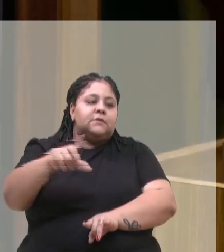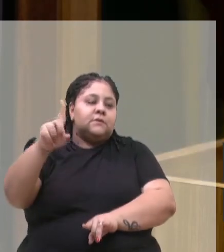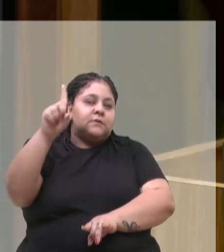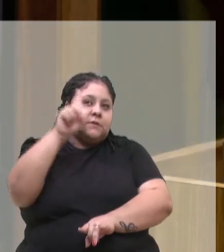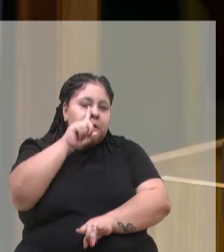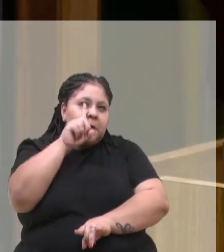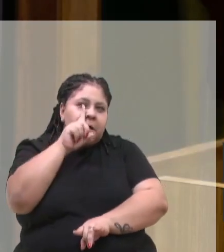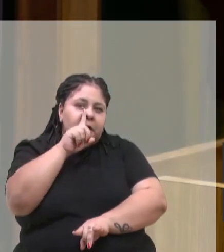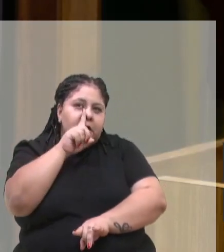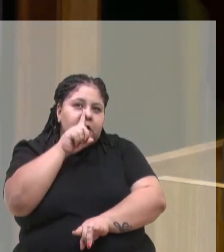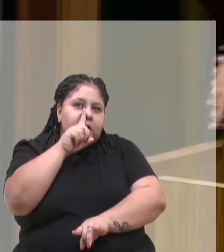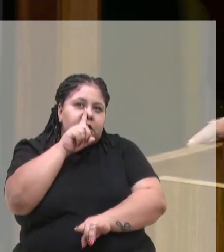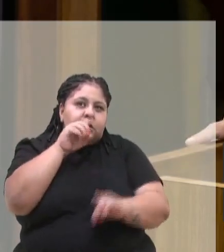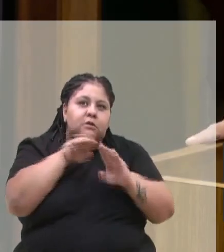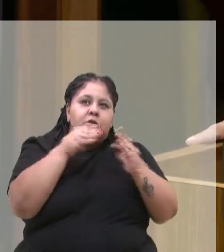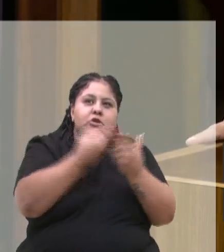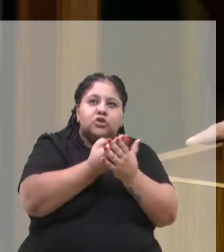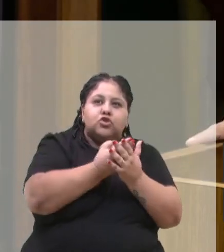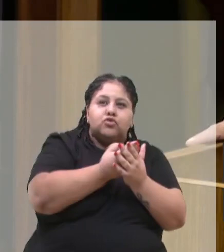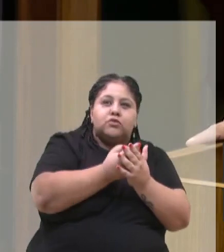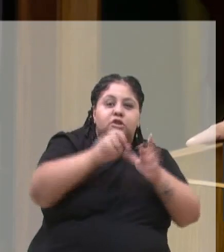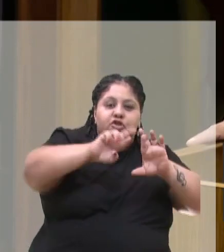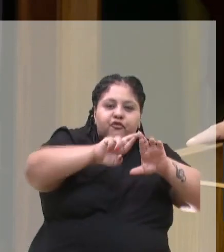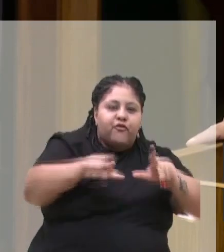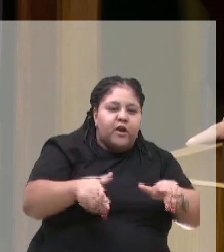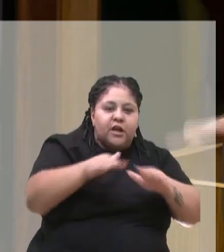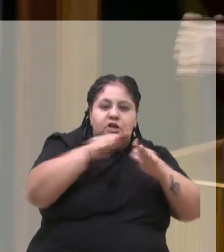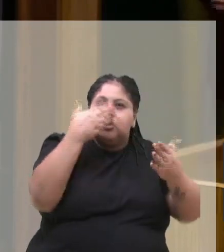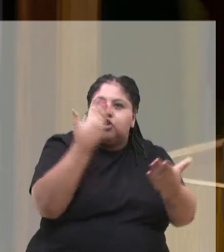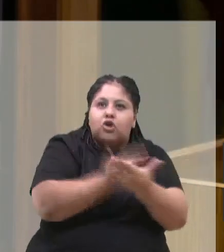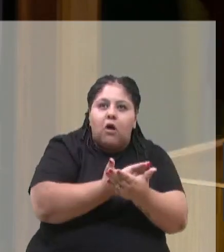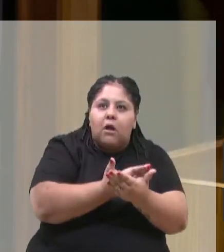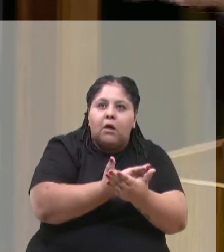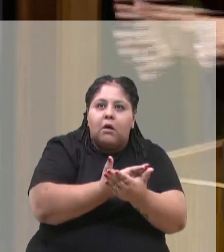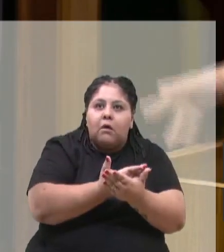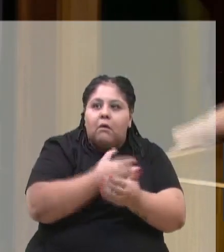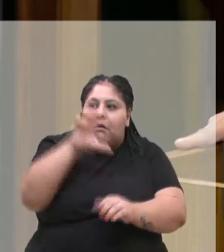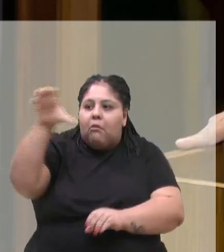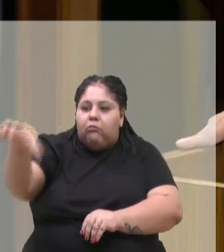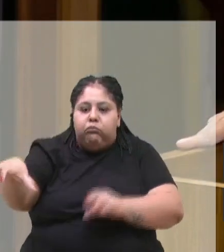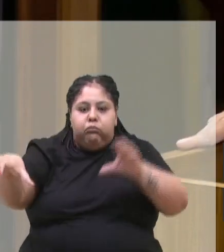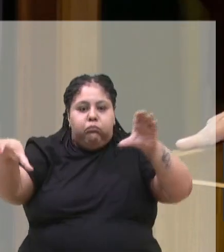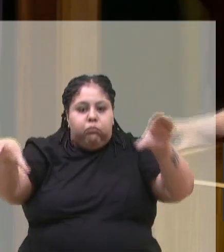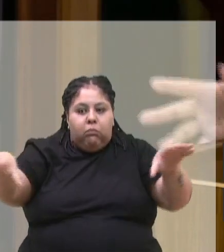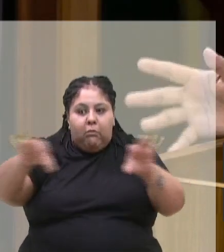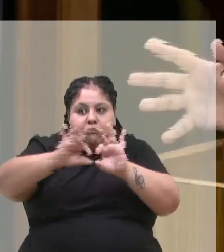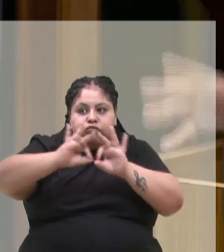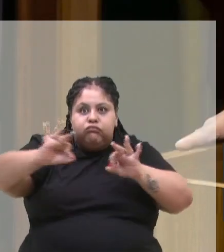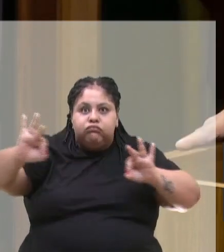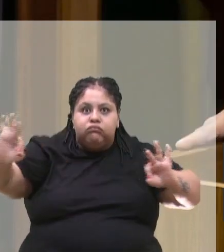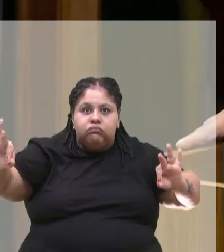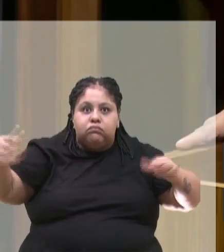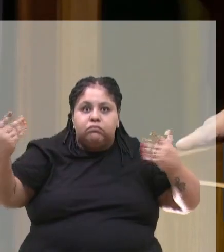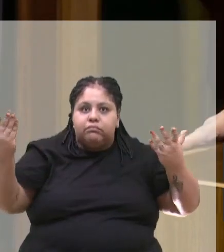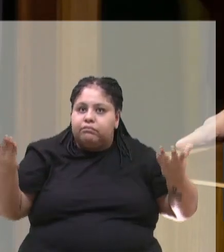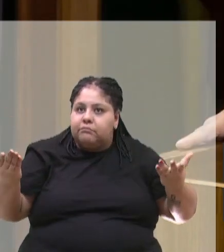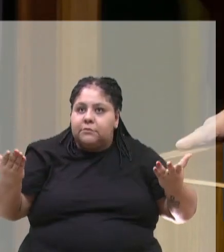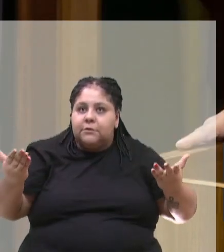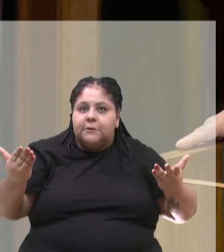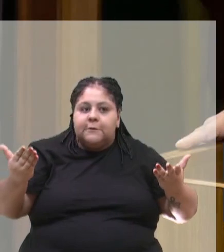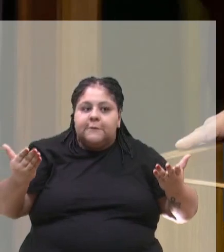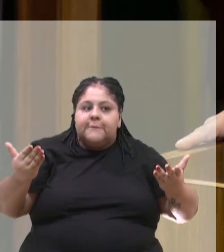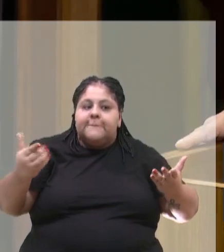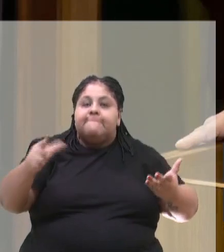no Giuseppe e o outro filho estuda no Cristóvão, pela central de matrículas. Gente, não tem como